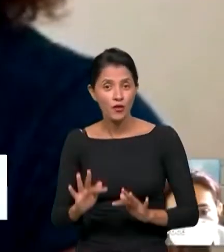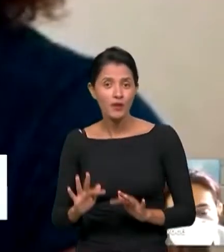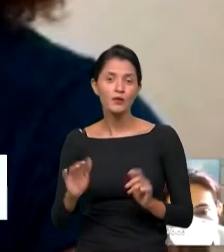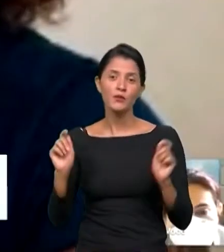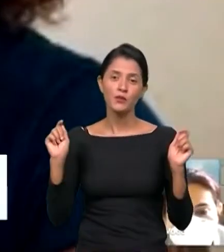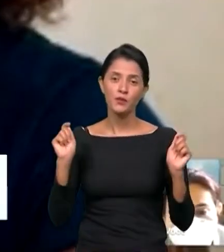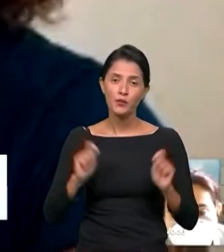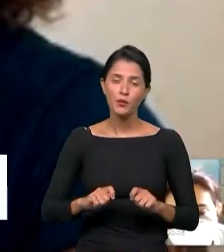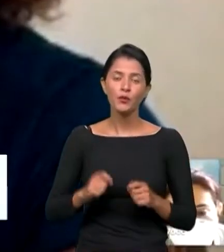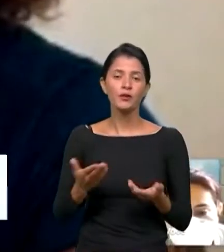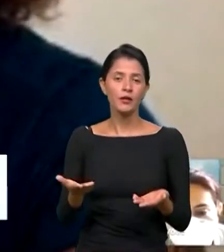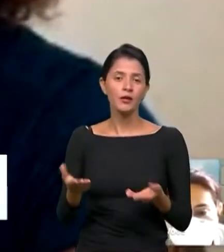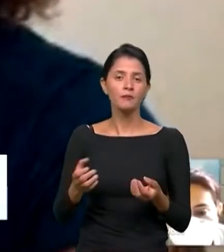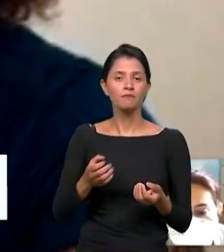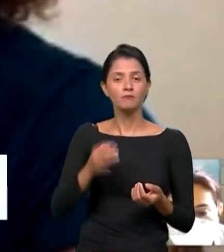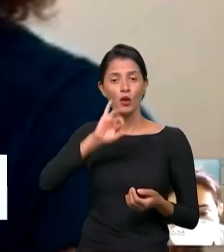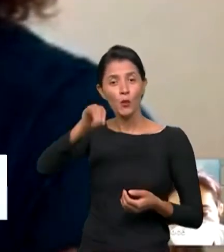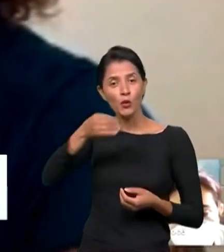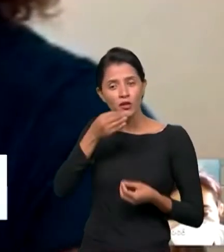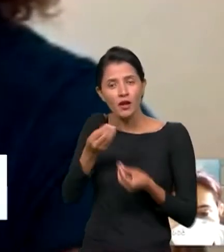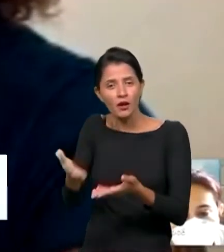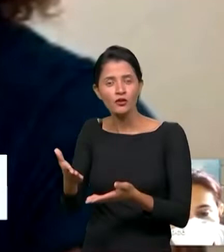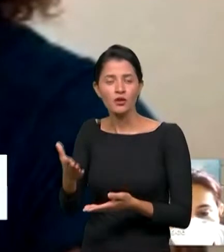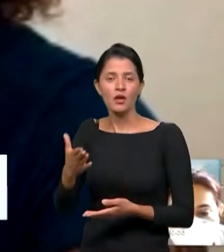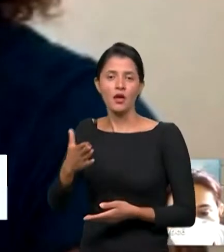poder dar essa oportunidade ao meu filho